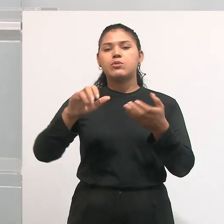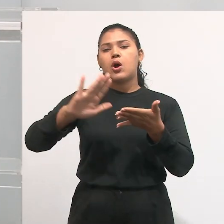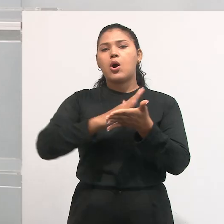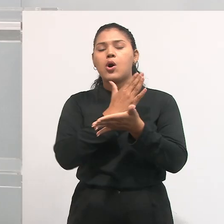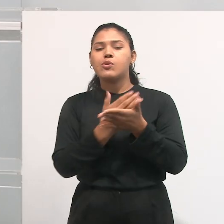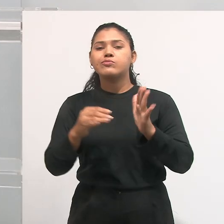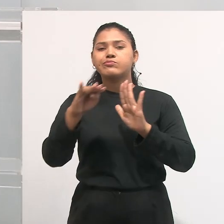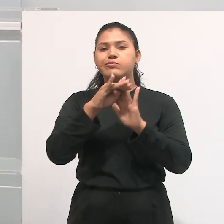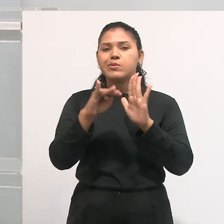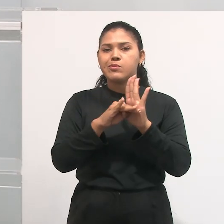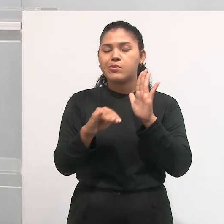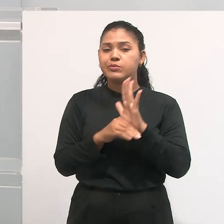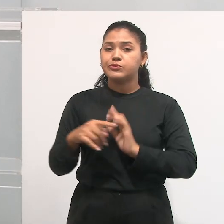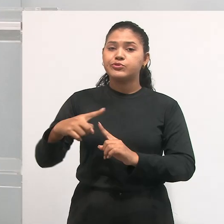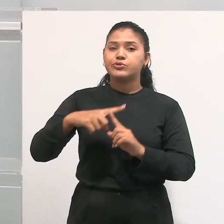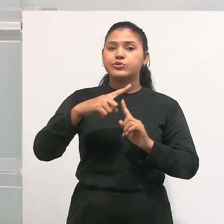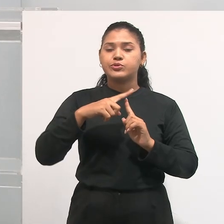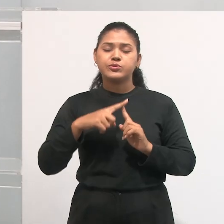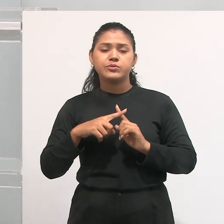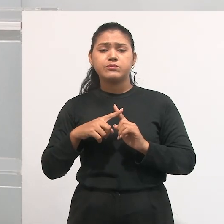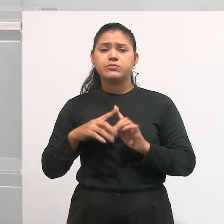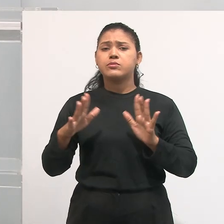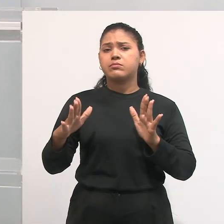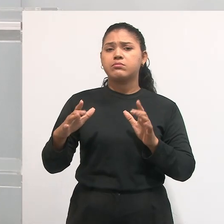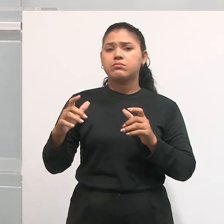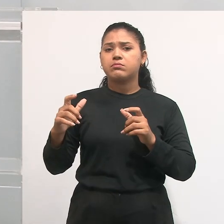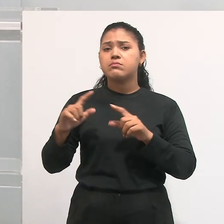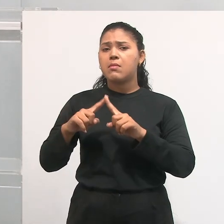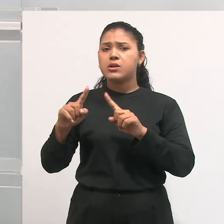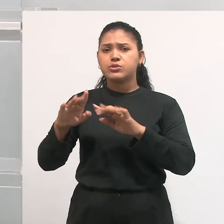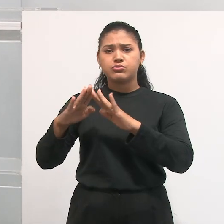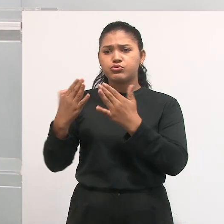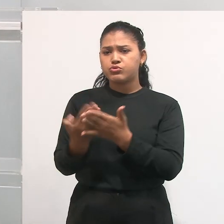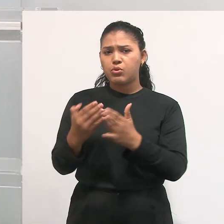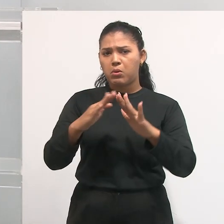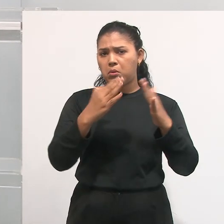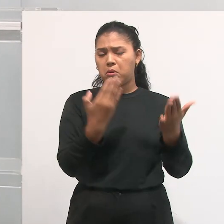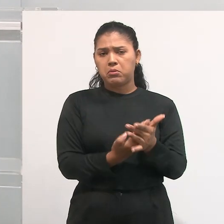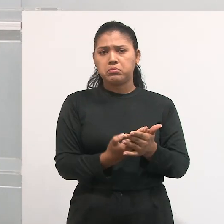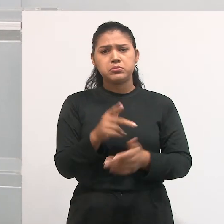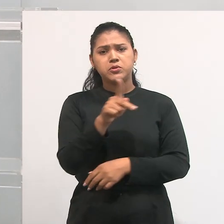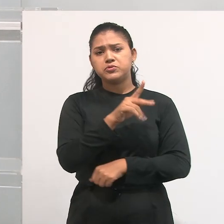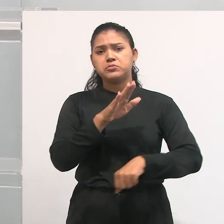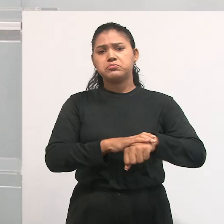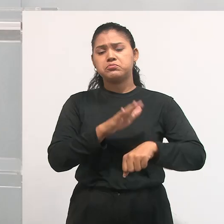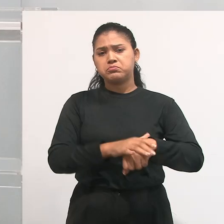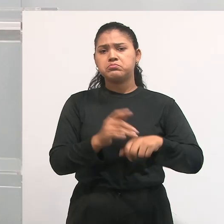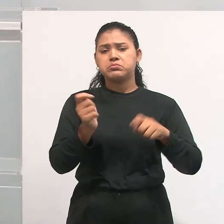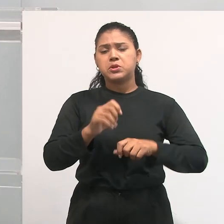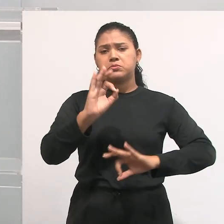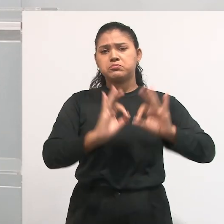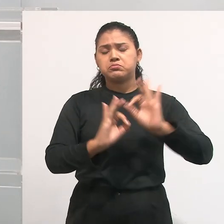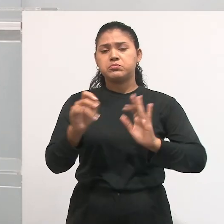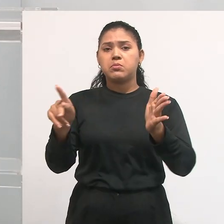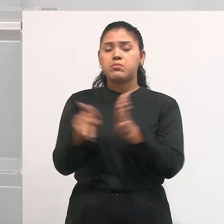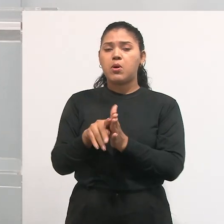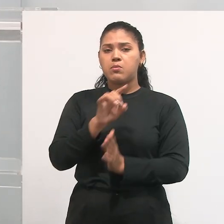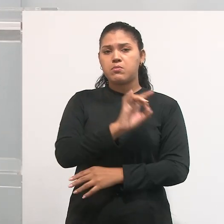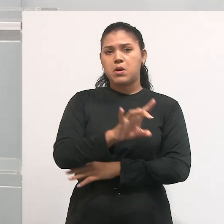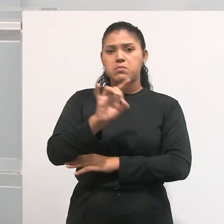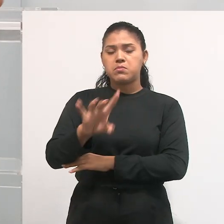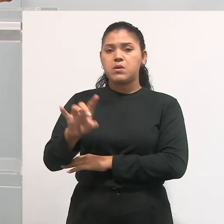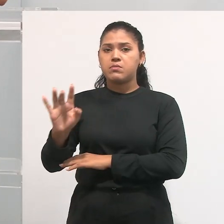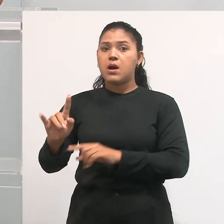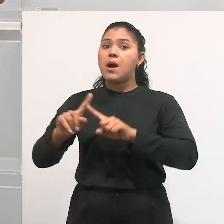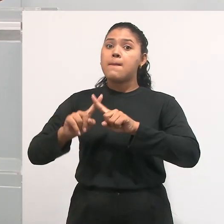sala de aula, na escola, um ou outro profissional opte por formas de organização diferentes. Mas como o currículo